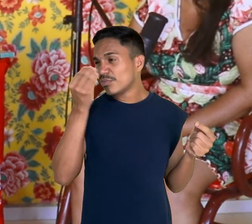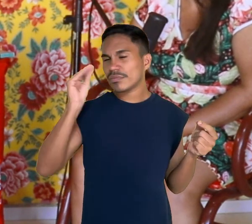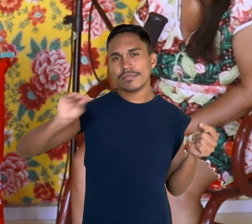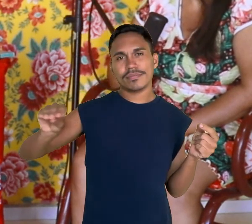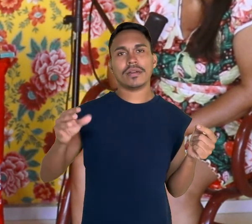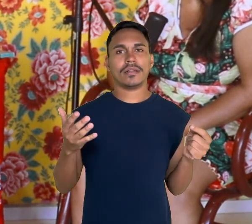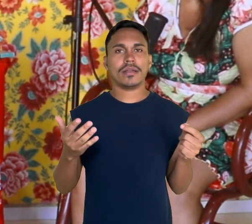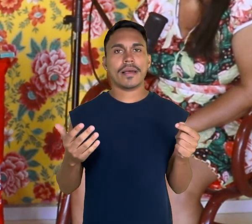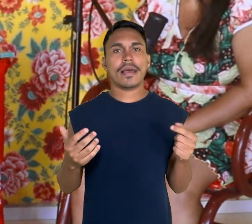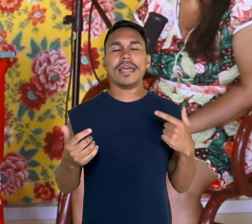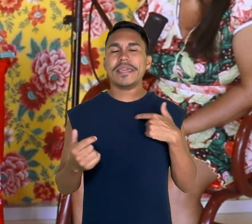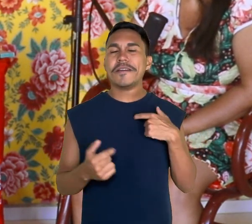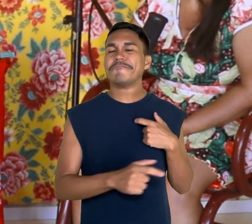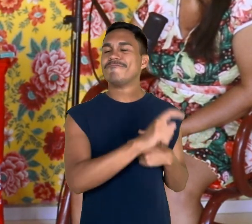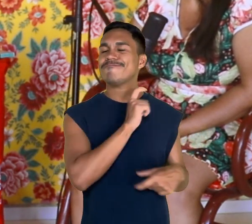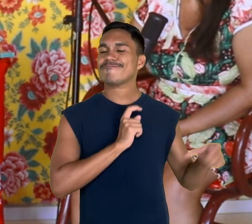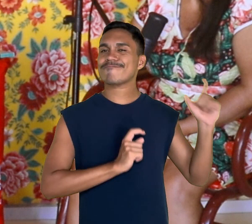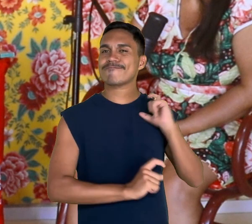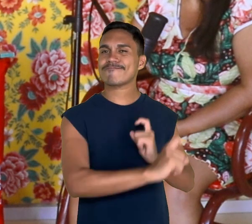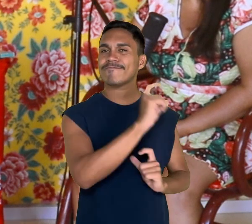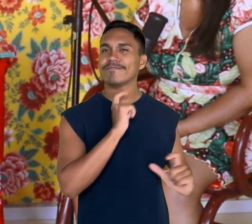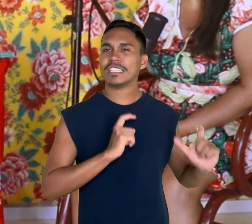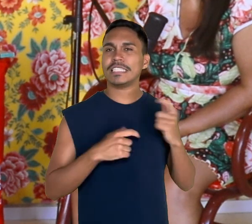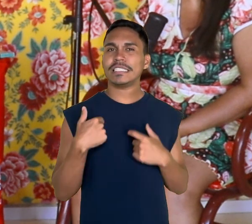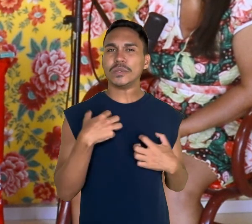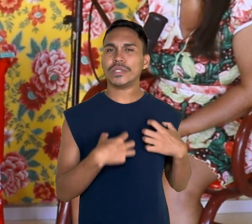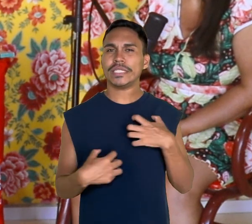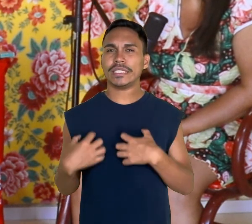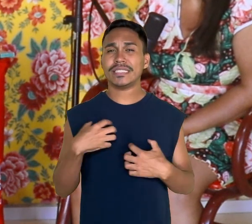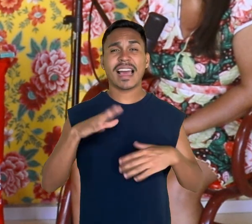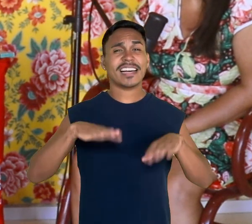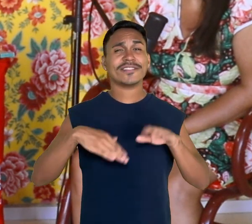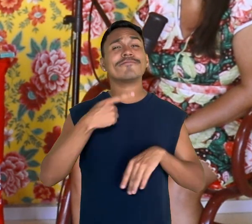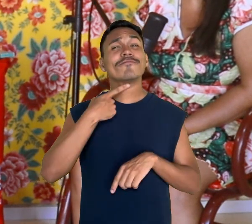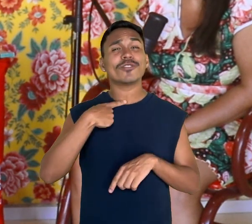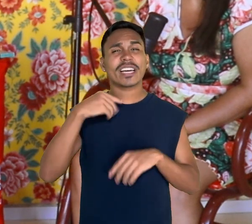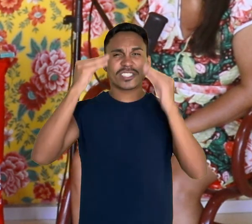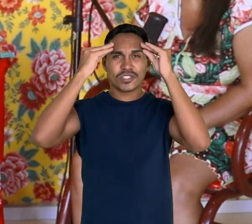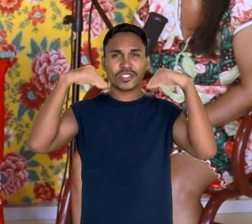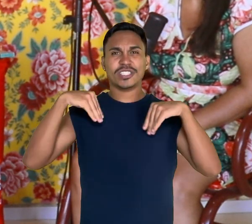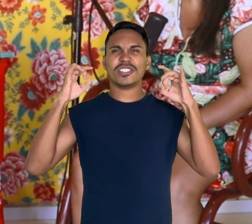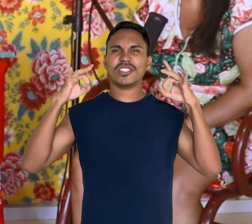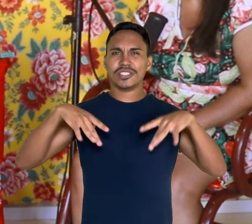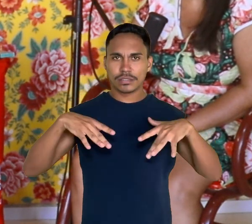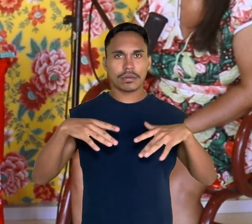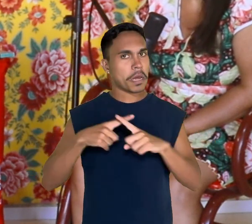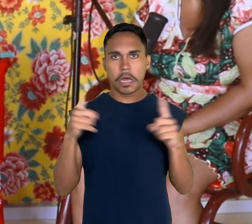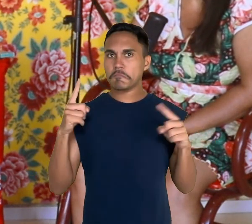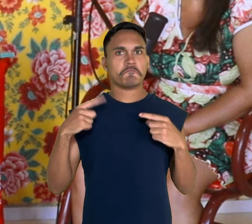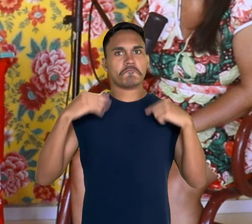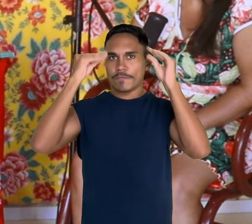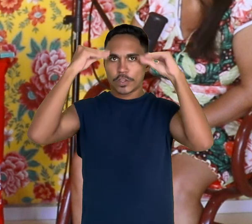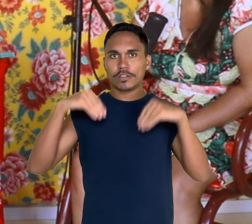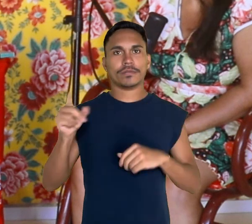o nosso, sabe? Tudo isso aí me deixava muito triste e eu ficava, muitas vezes, eu queria até desistir. Falei, mas eu não